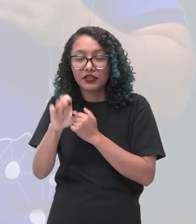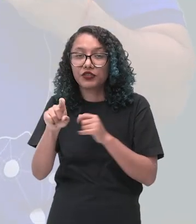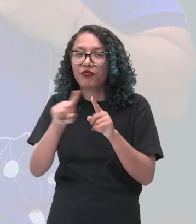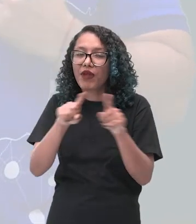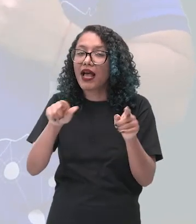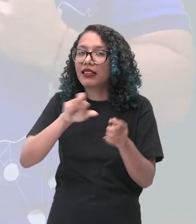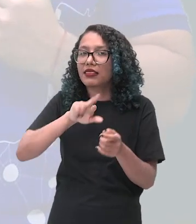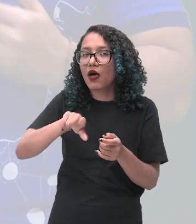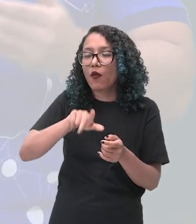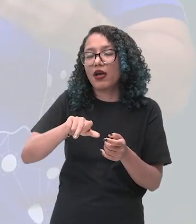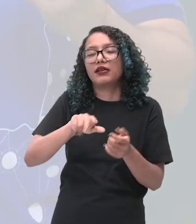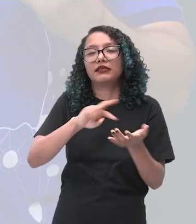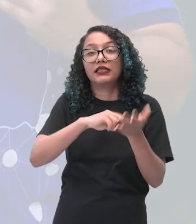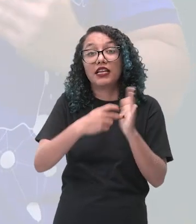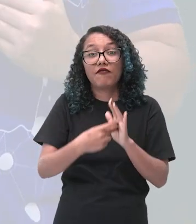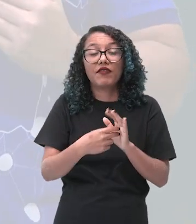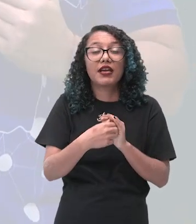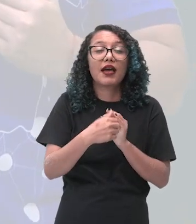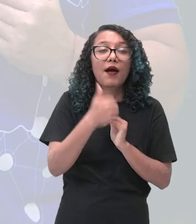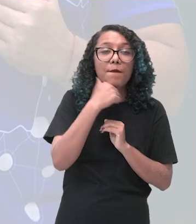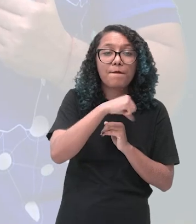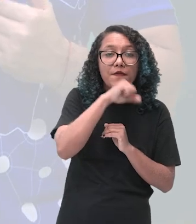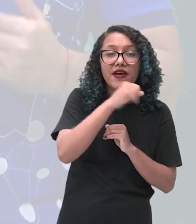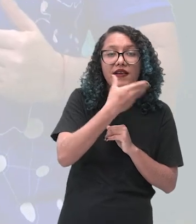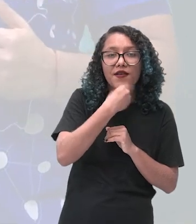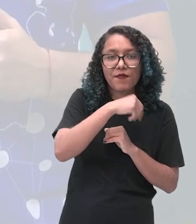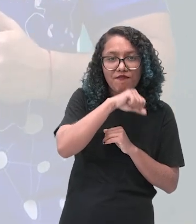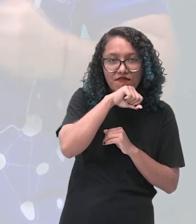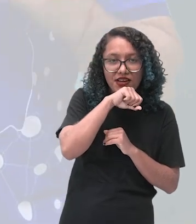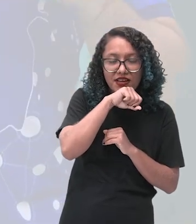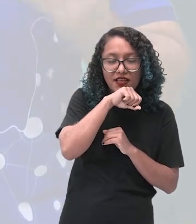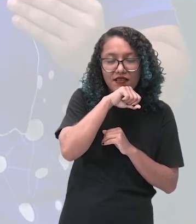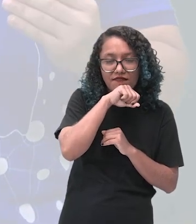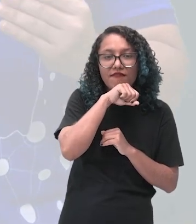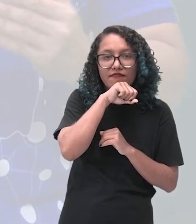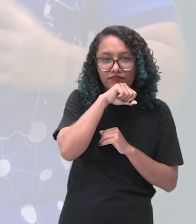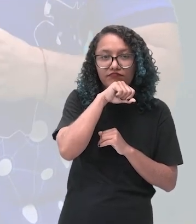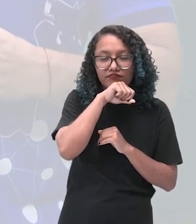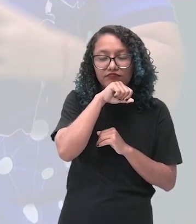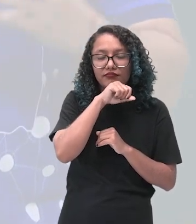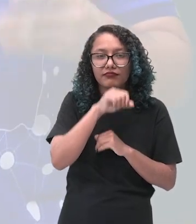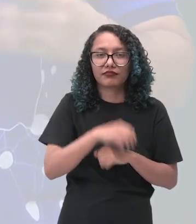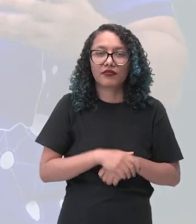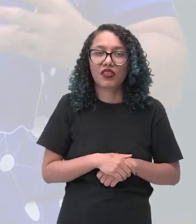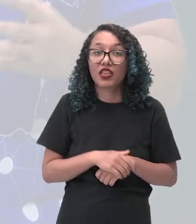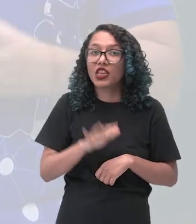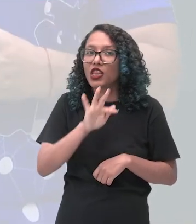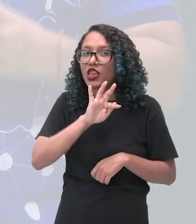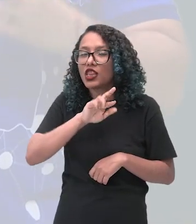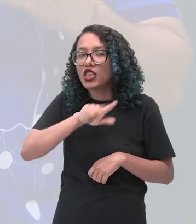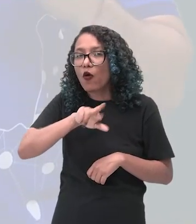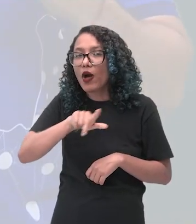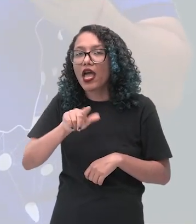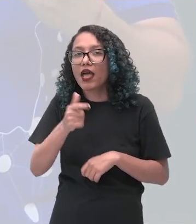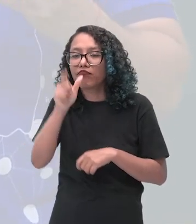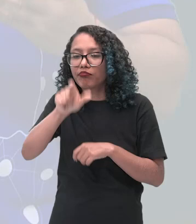pais, my parents, os meus pais, ok? Papai e mamãe.